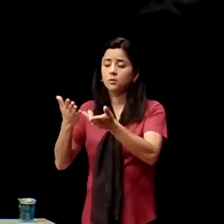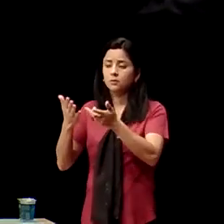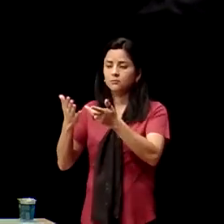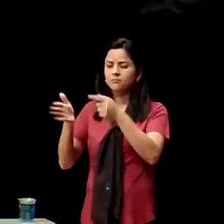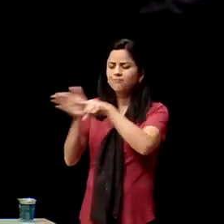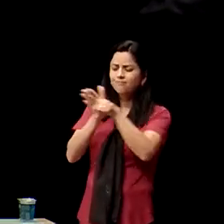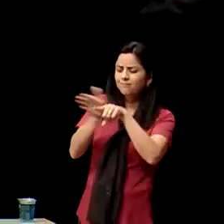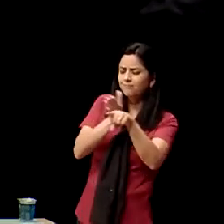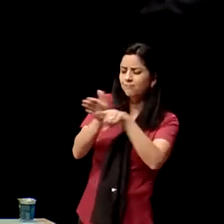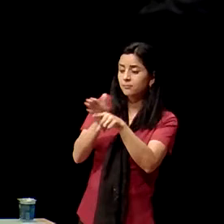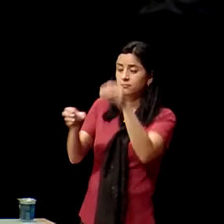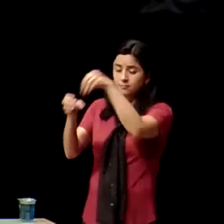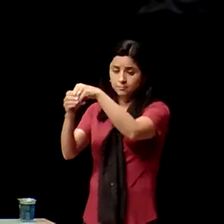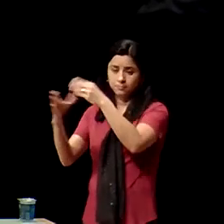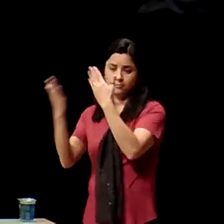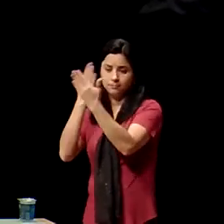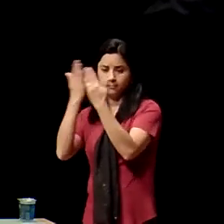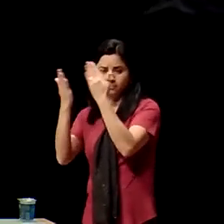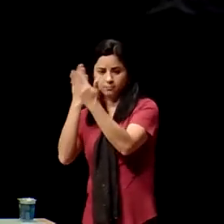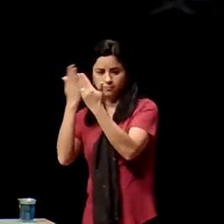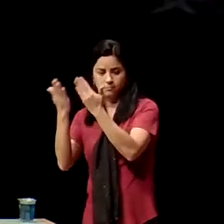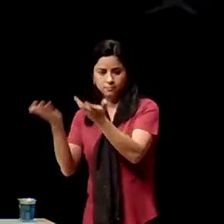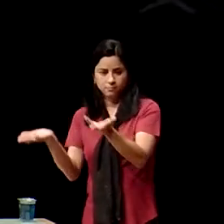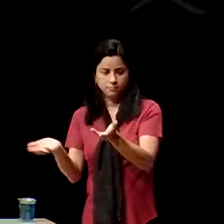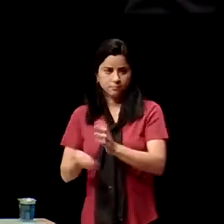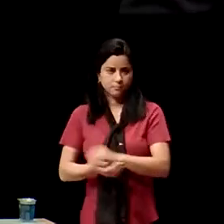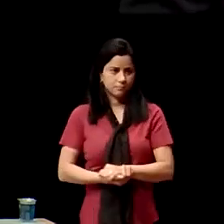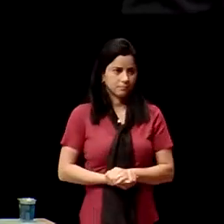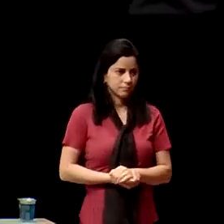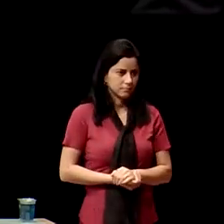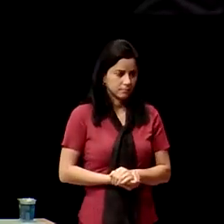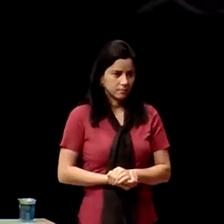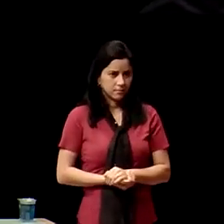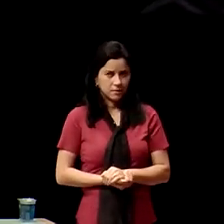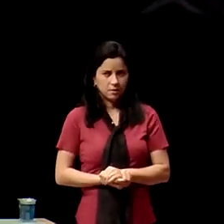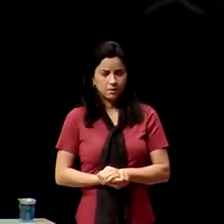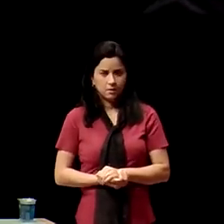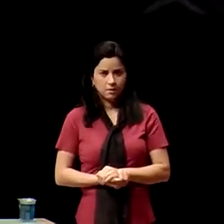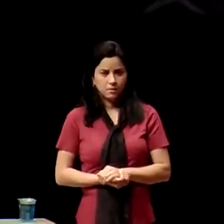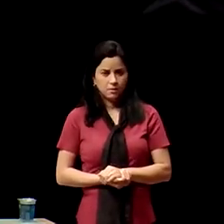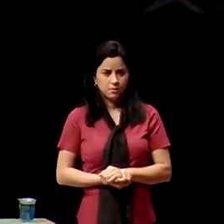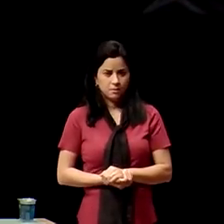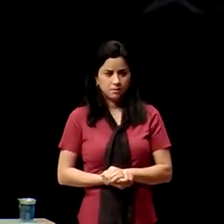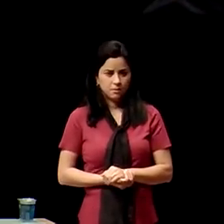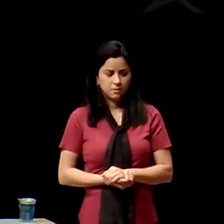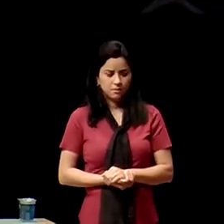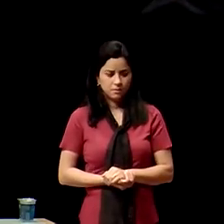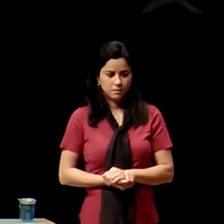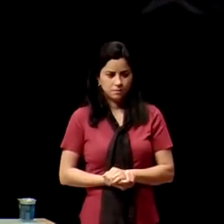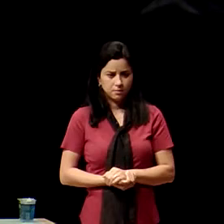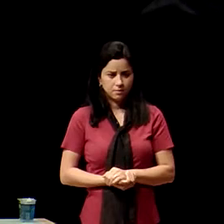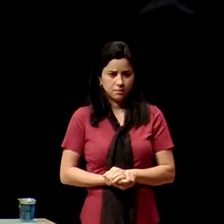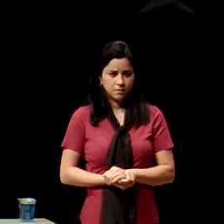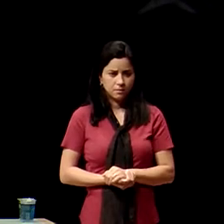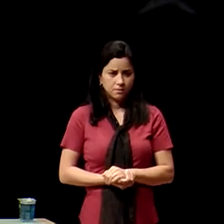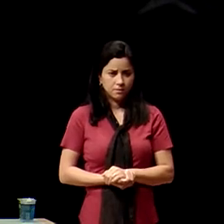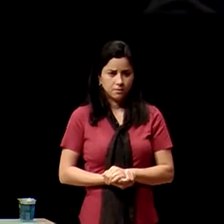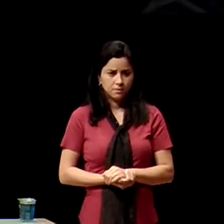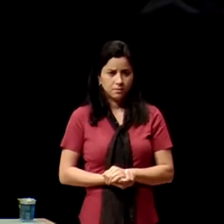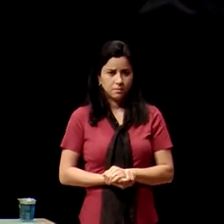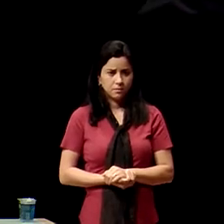questionamento dentro da psicologia. There is, for example, more than